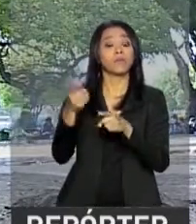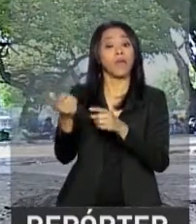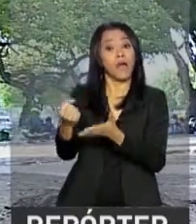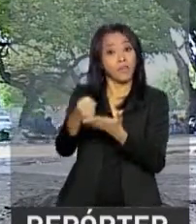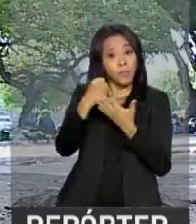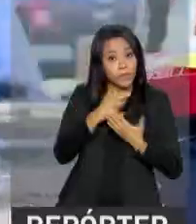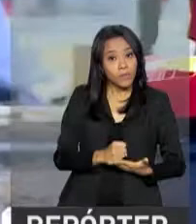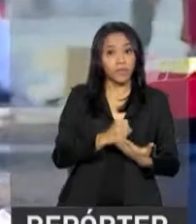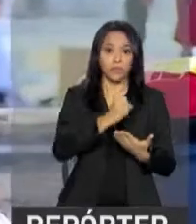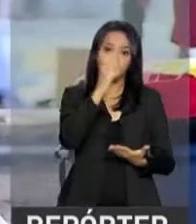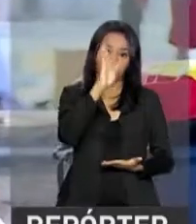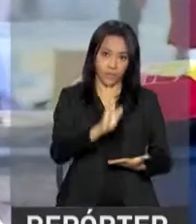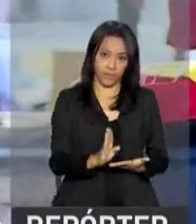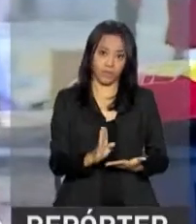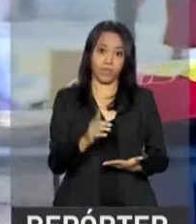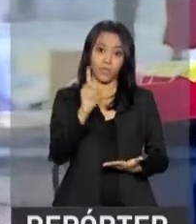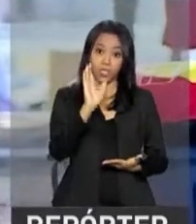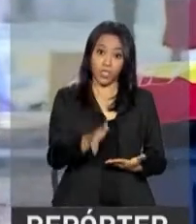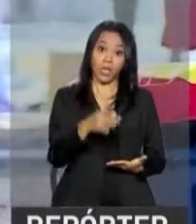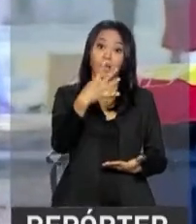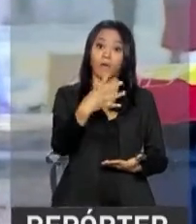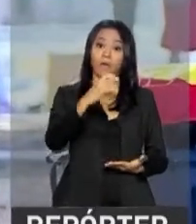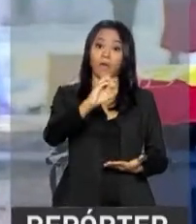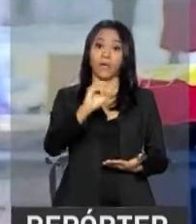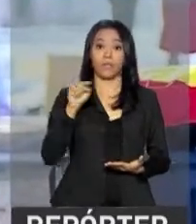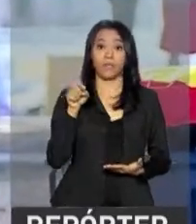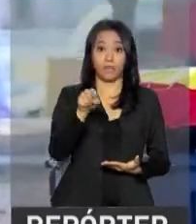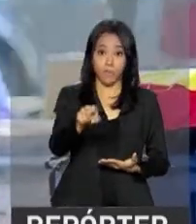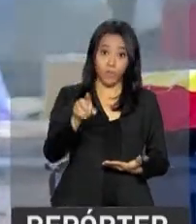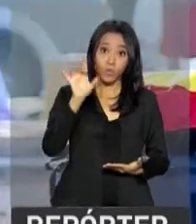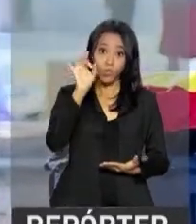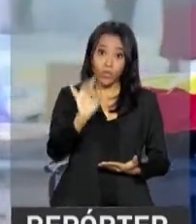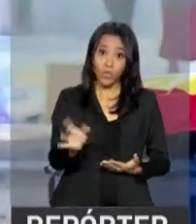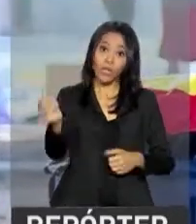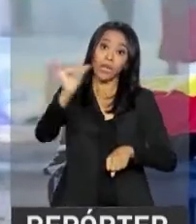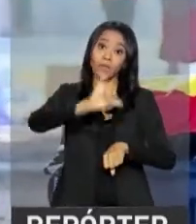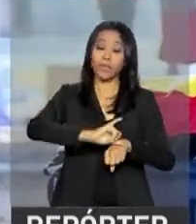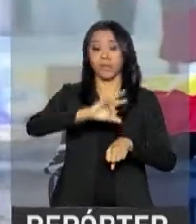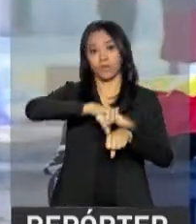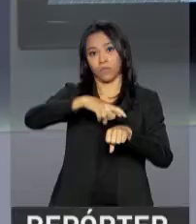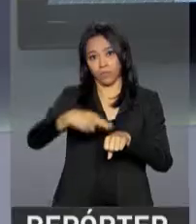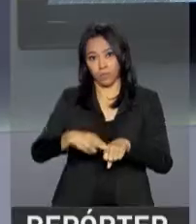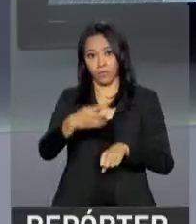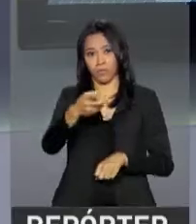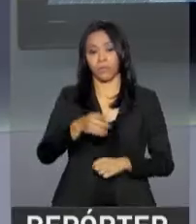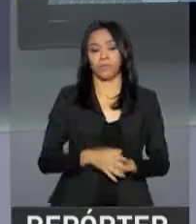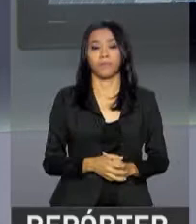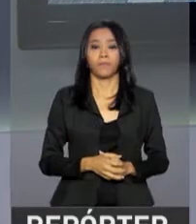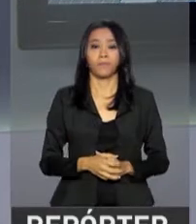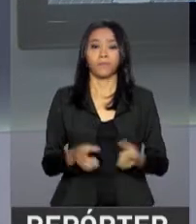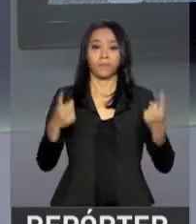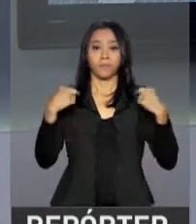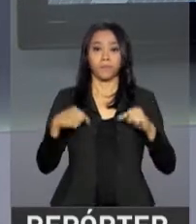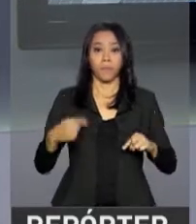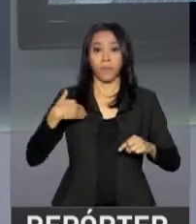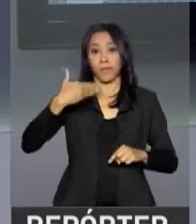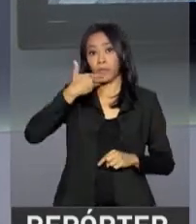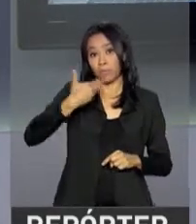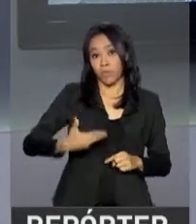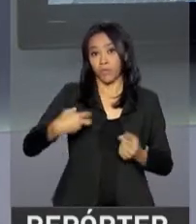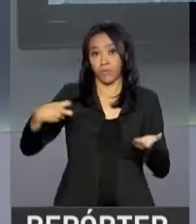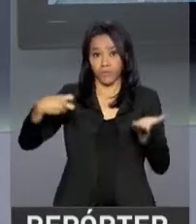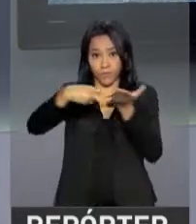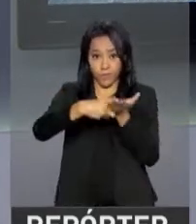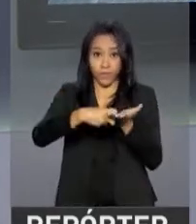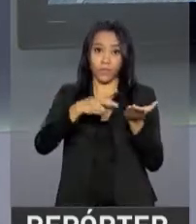venezuelanos que já passam de 40 mil somente em boa vista capital de roraima e os pedidos de vistos